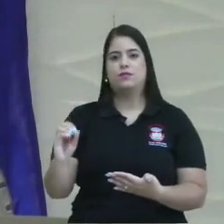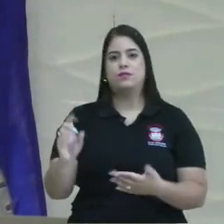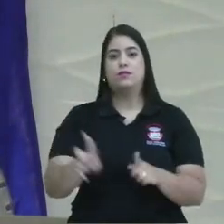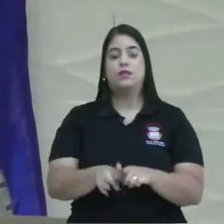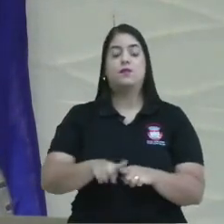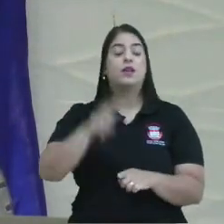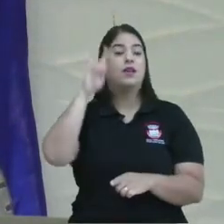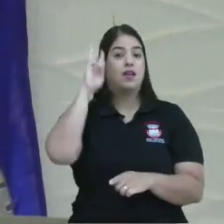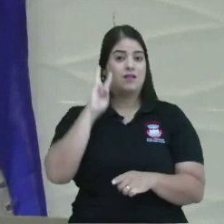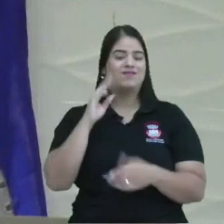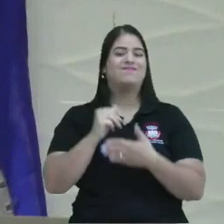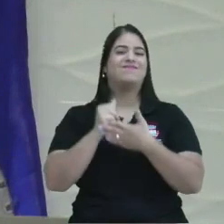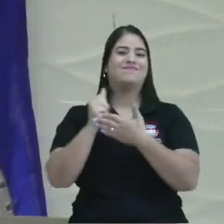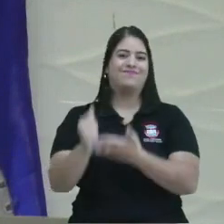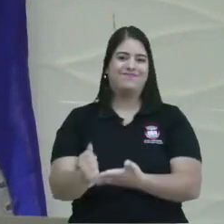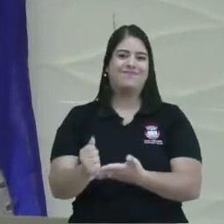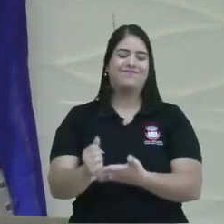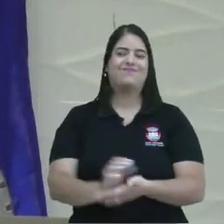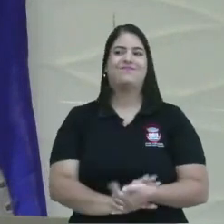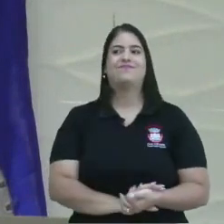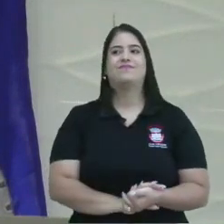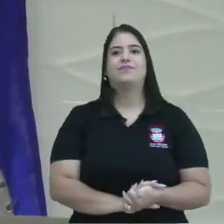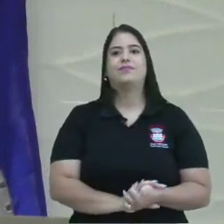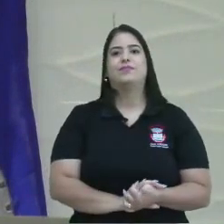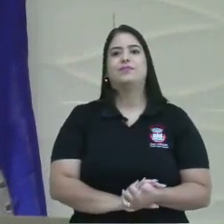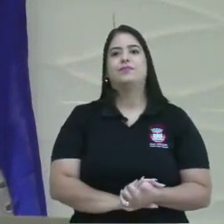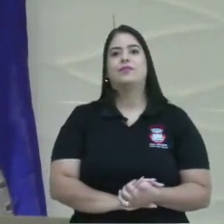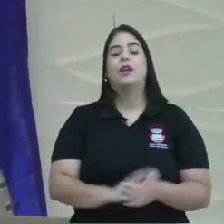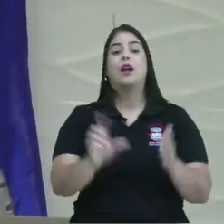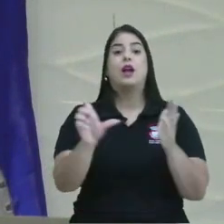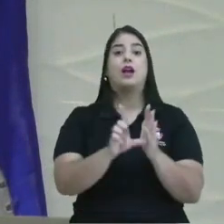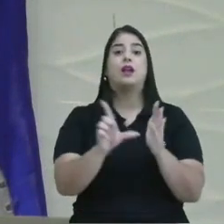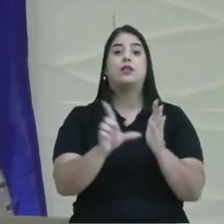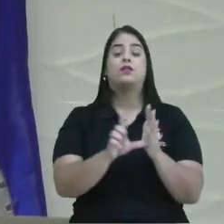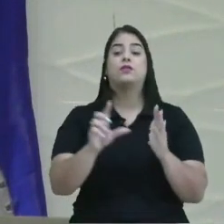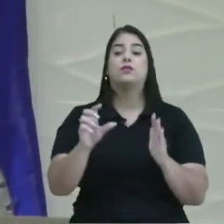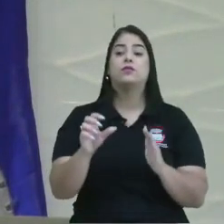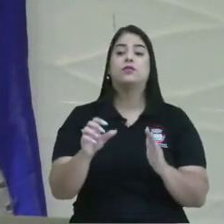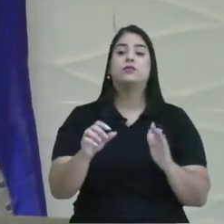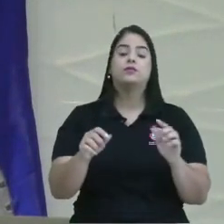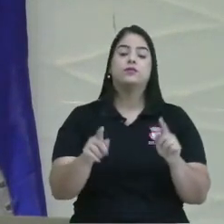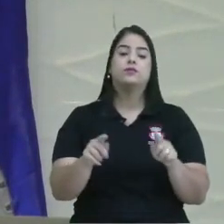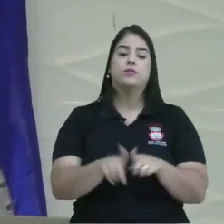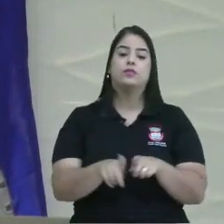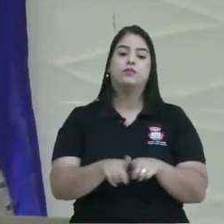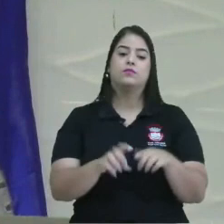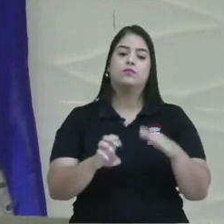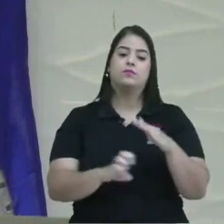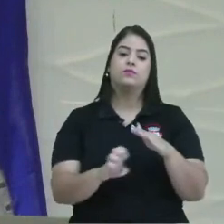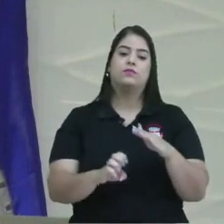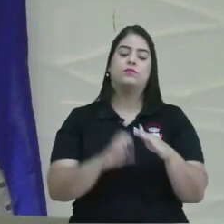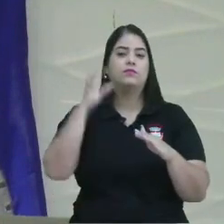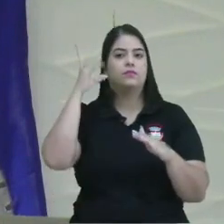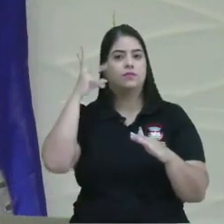dos contribuintes também. Souza Embalagem, seu Zé Almeida, Danilo Almeida, Débora Almeida,